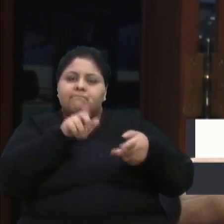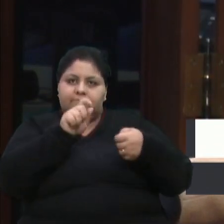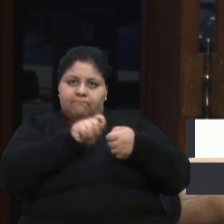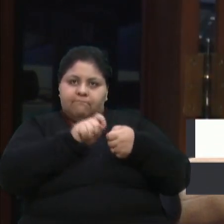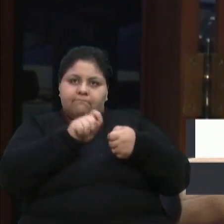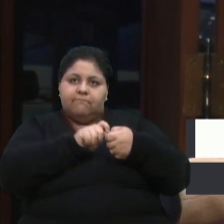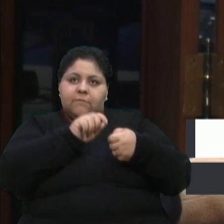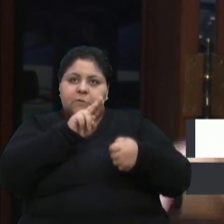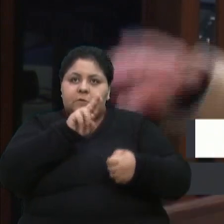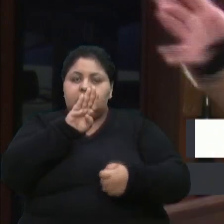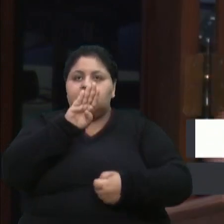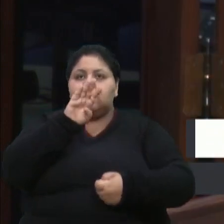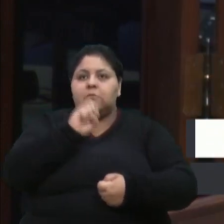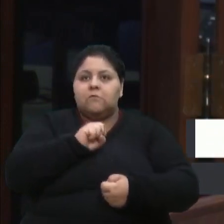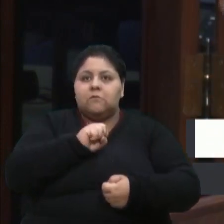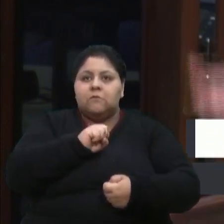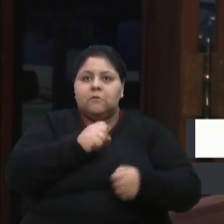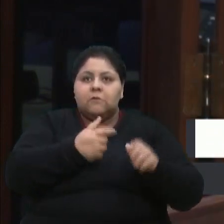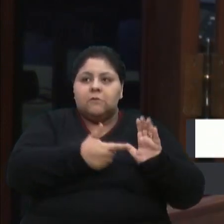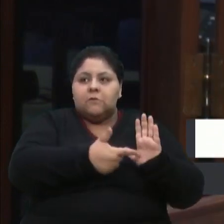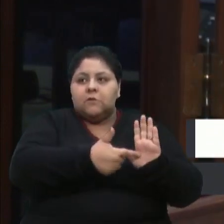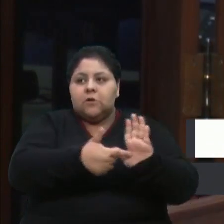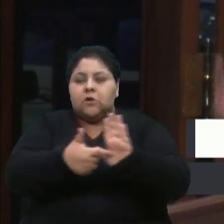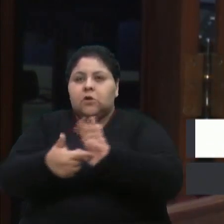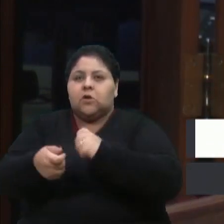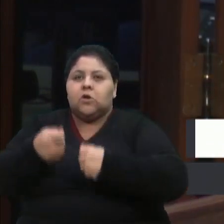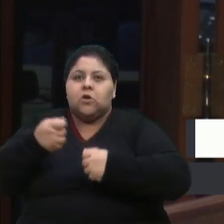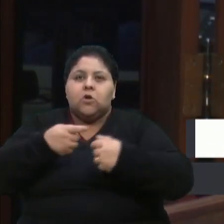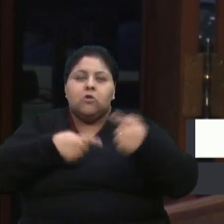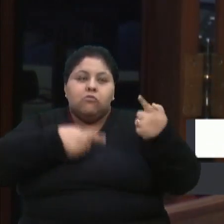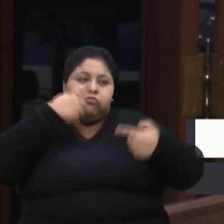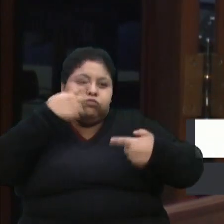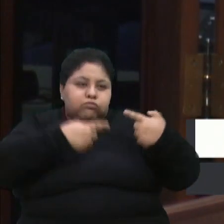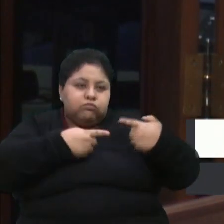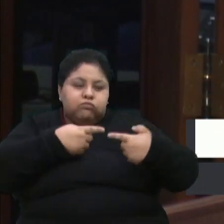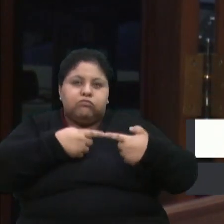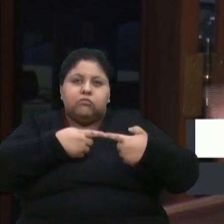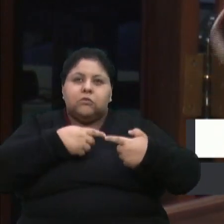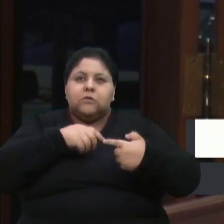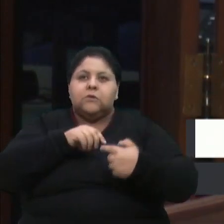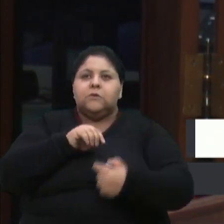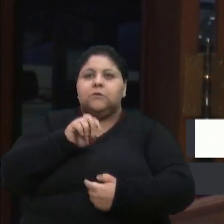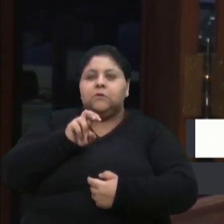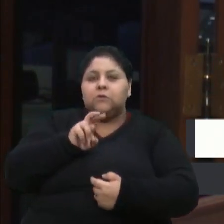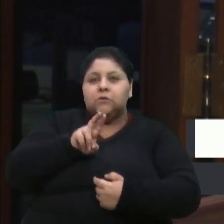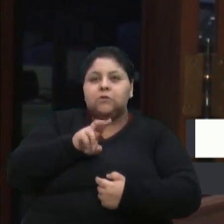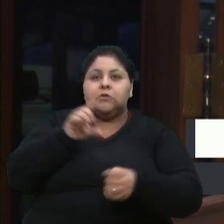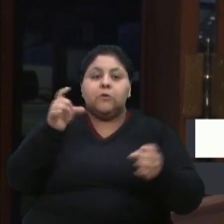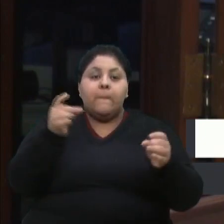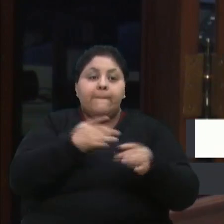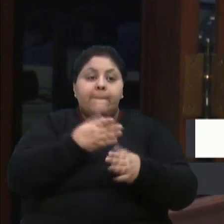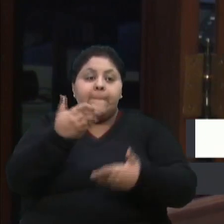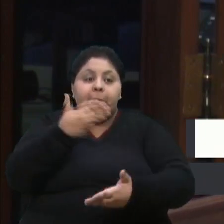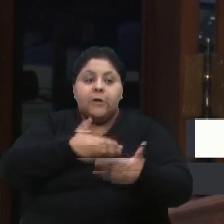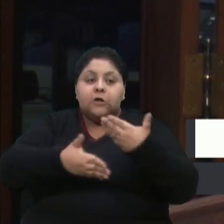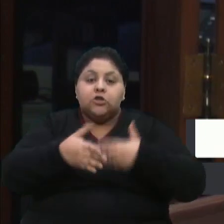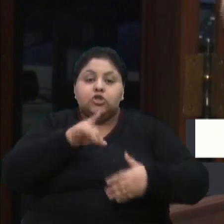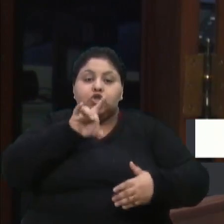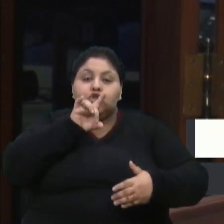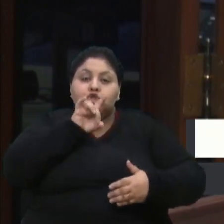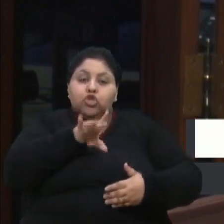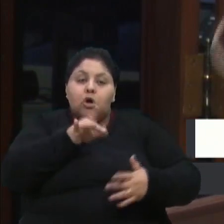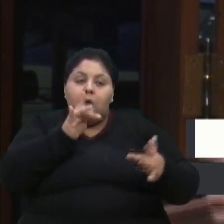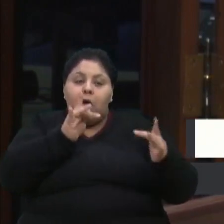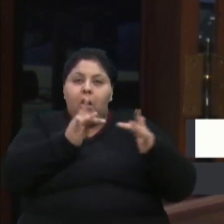lá. Mostra como que o debate das unidades de pronto atendimento estão estritamente ligados